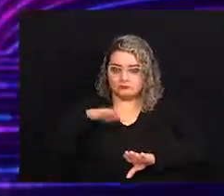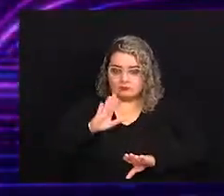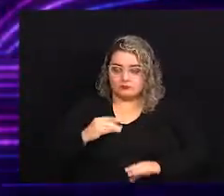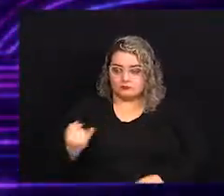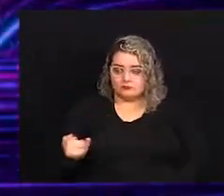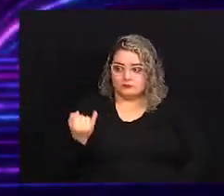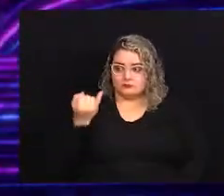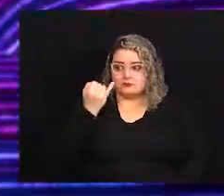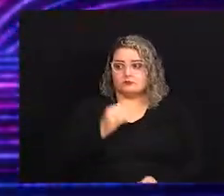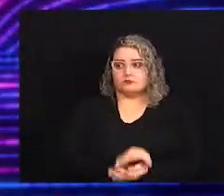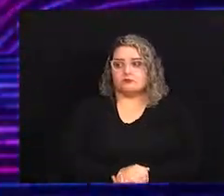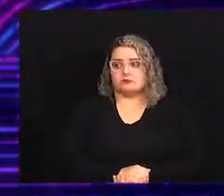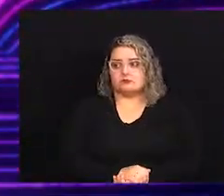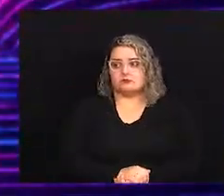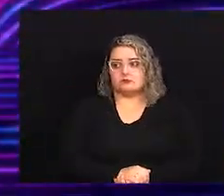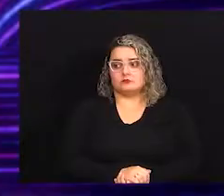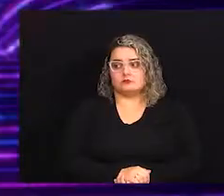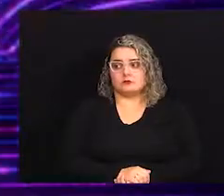né?